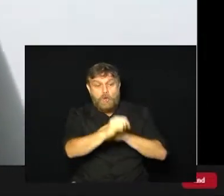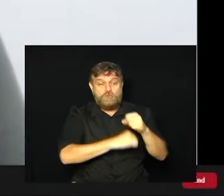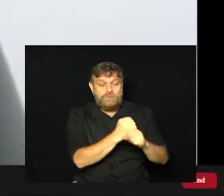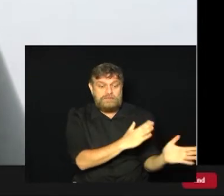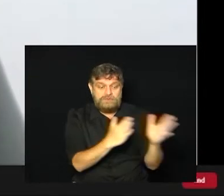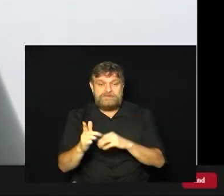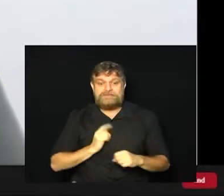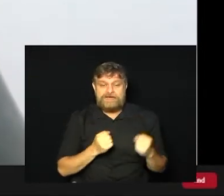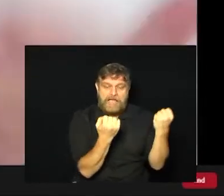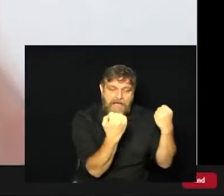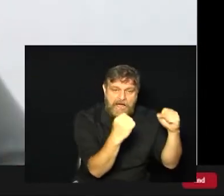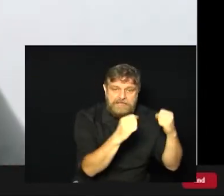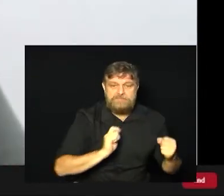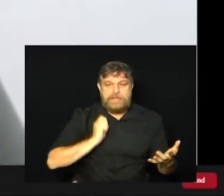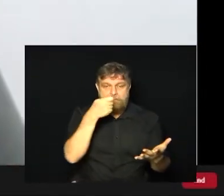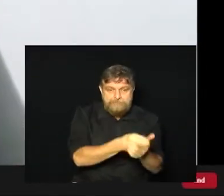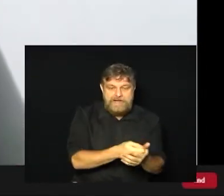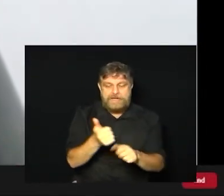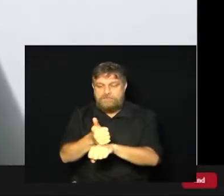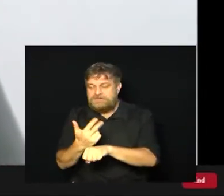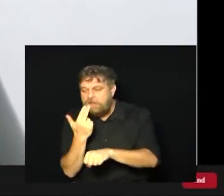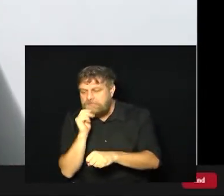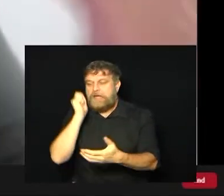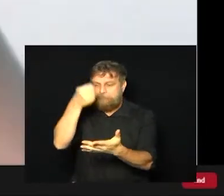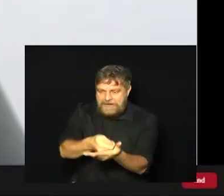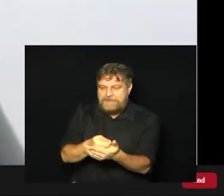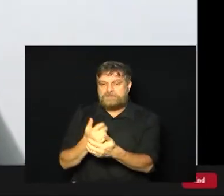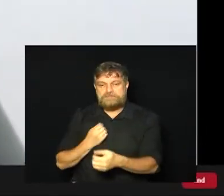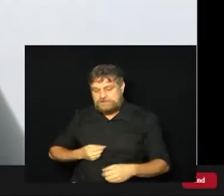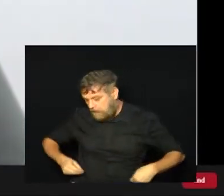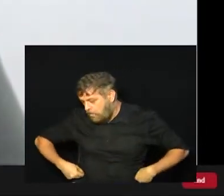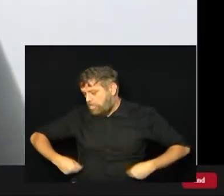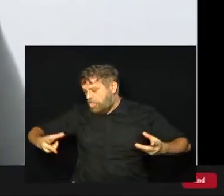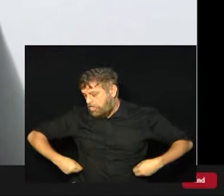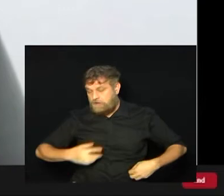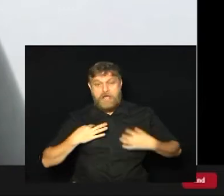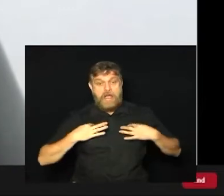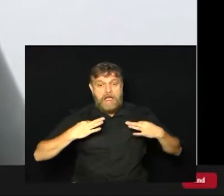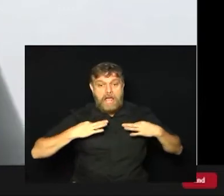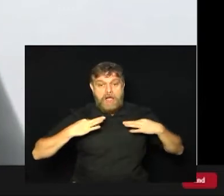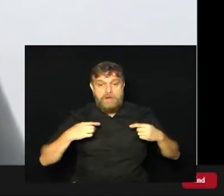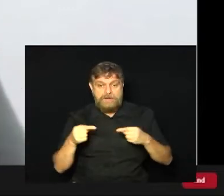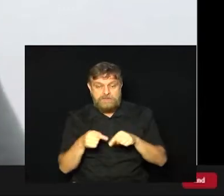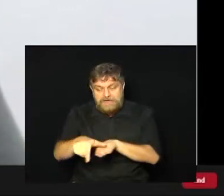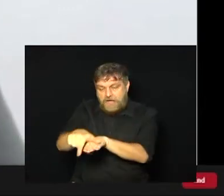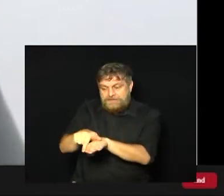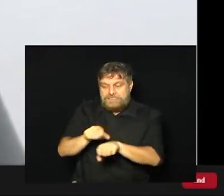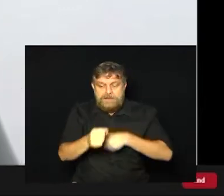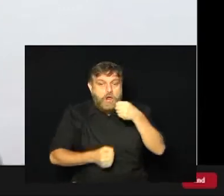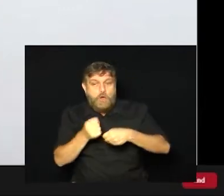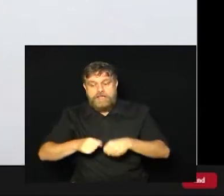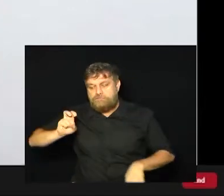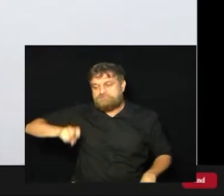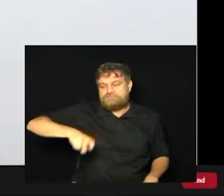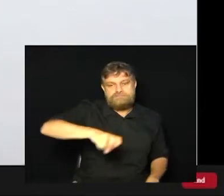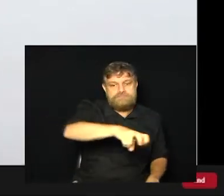Coloca academia, né, aí coloca nutricionista e vai colocando. Agora eu tenho que comprar a roupa da academia, o tênis para correr. Então, vamos